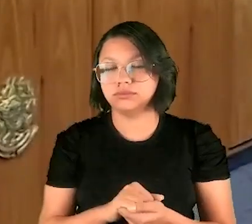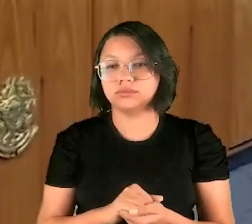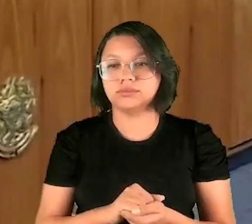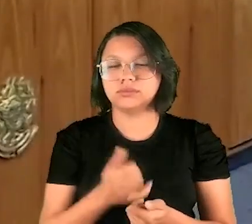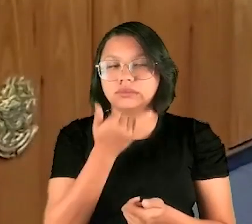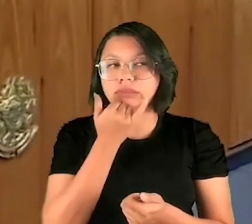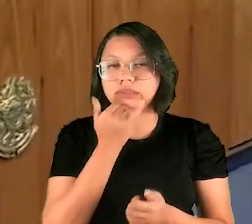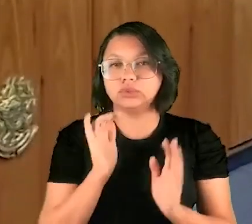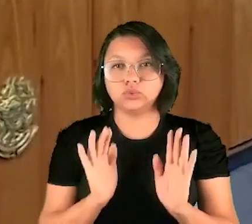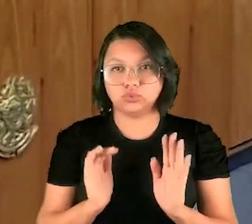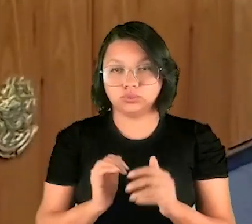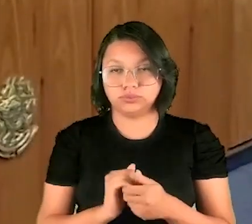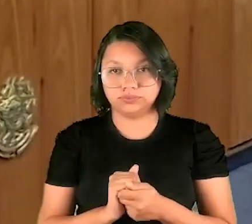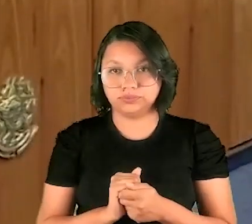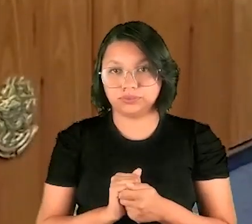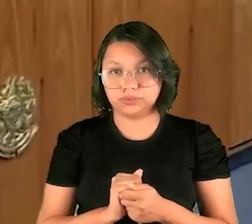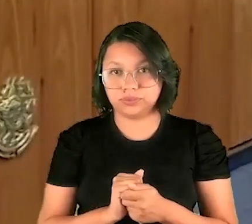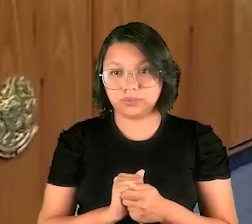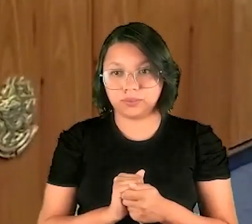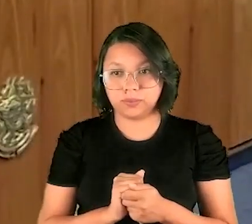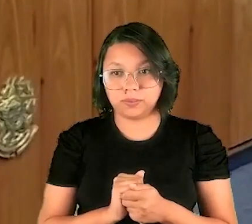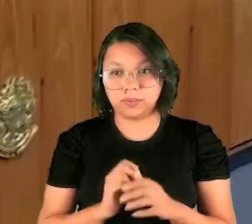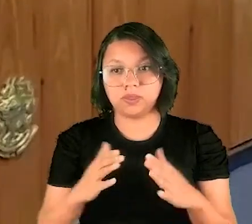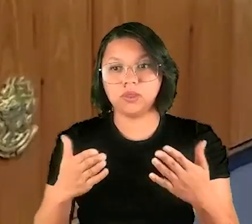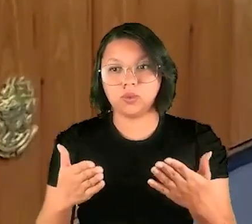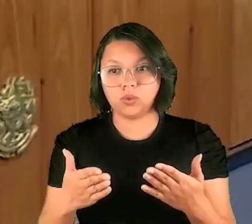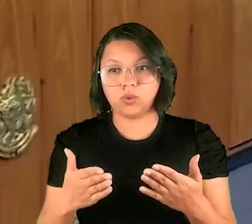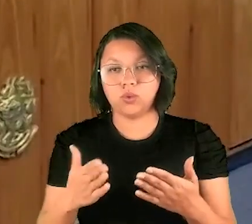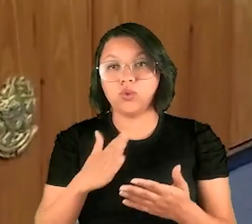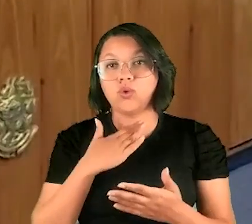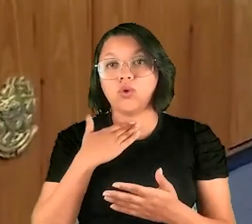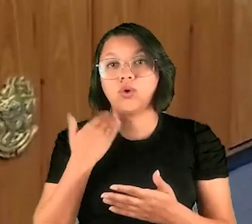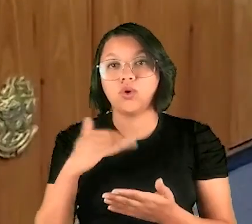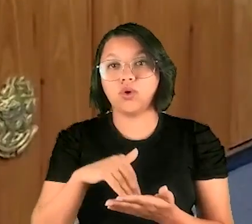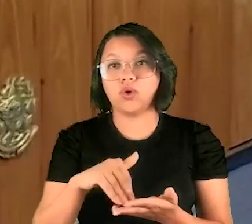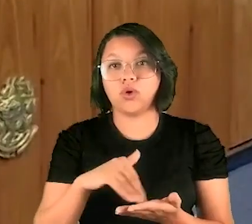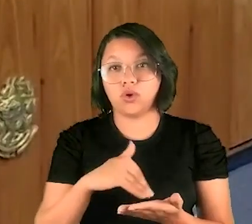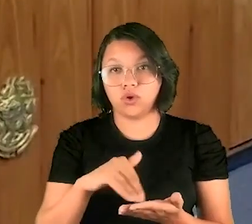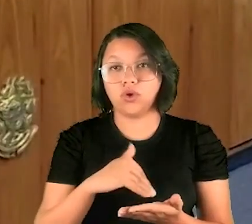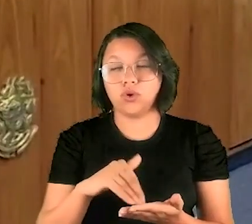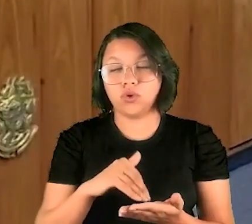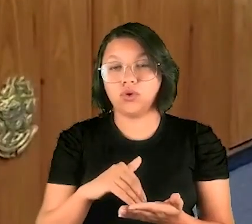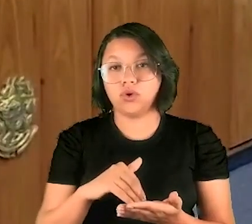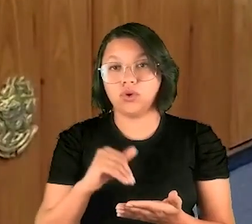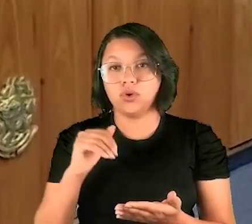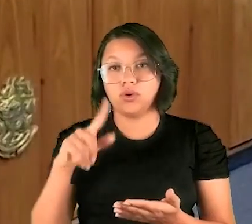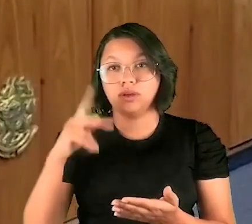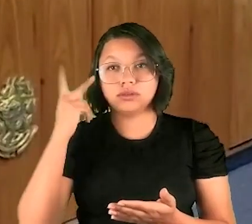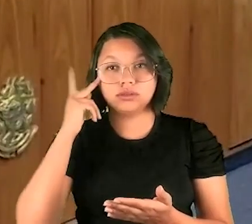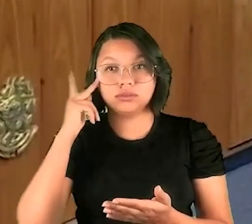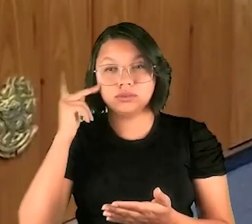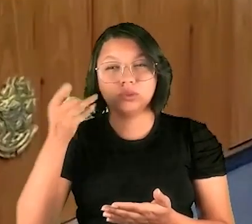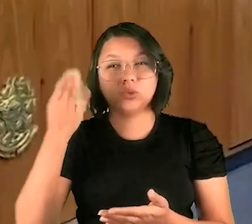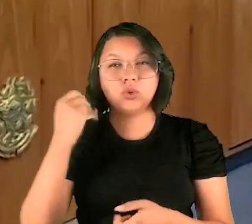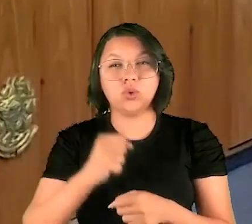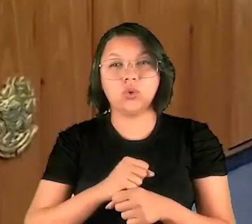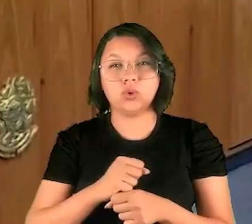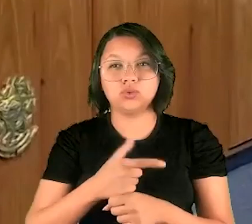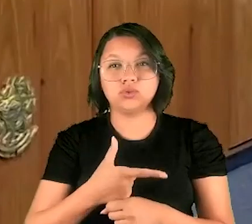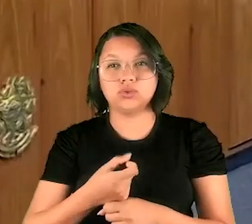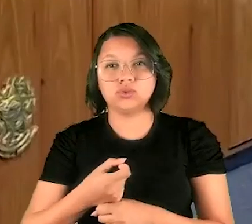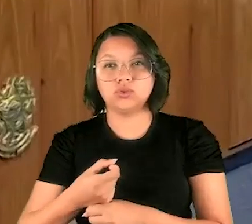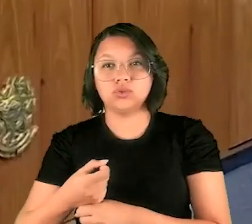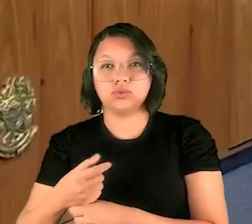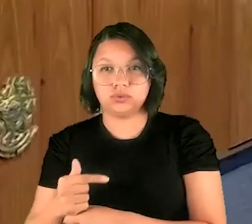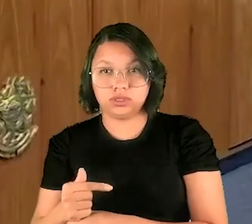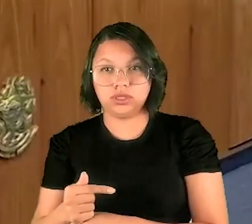Mil perdões, mas Claro. quando o falecido secretário Barrados era secretário do Estado de São Paulo, em 2007, ele